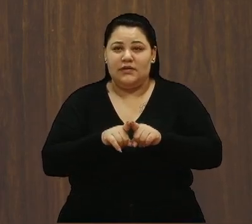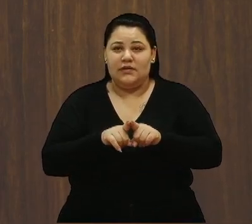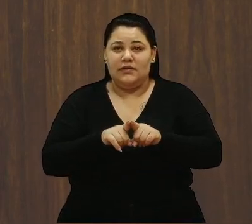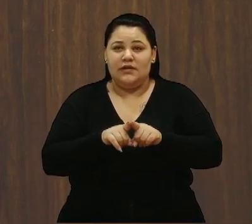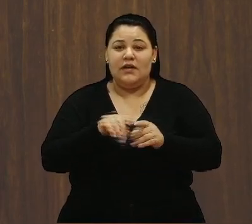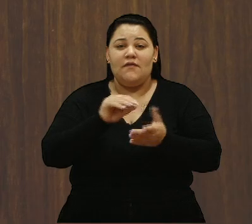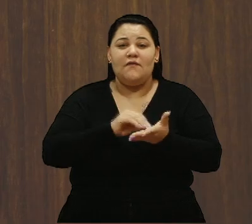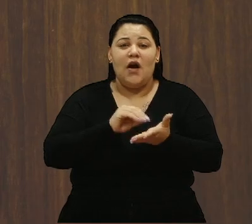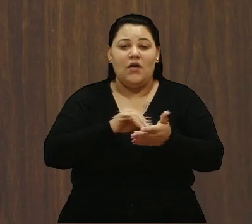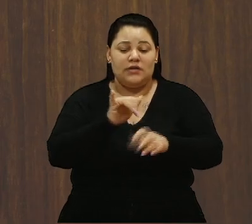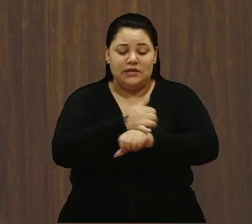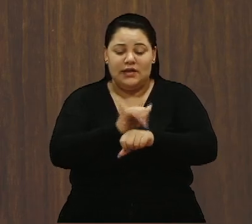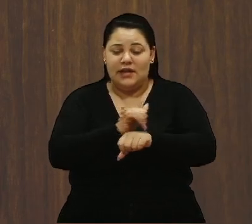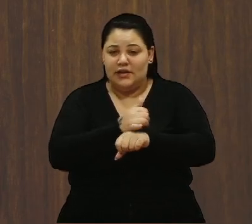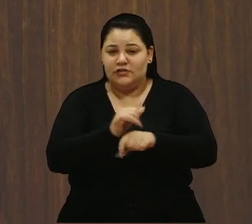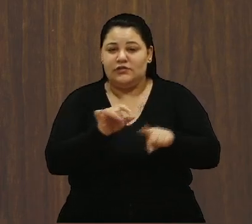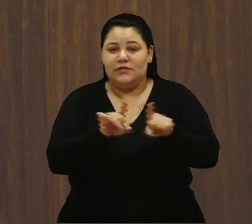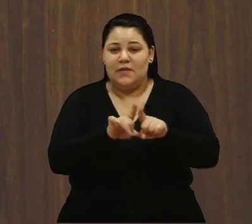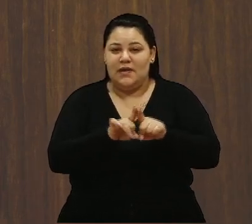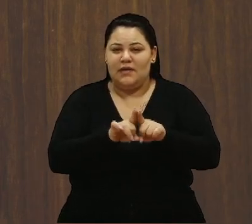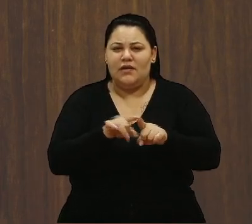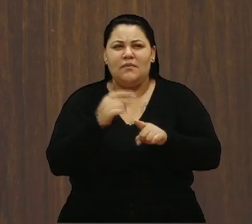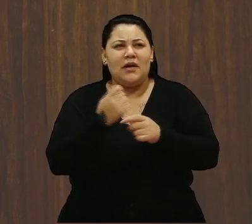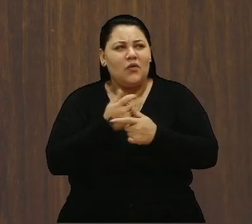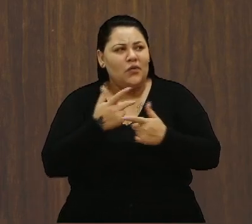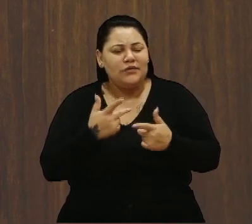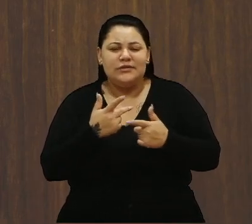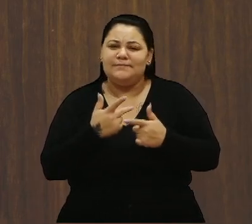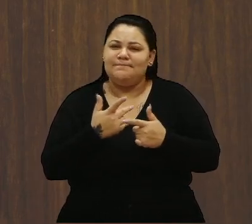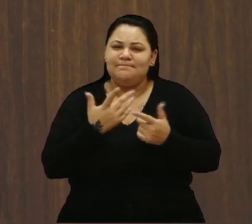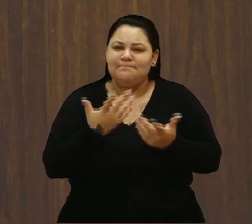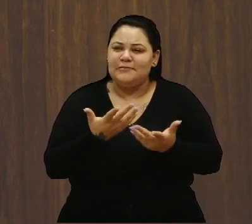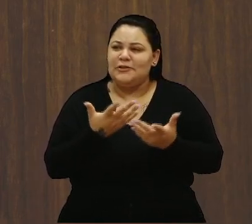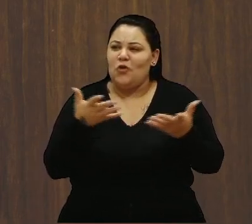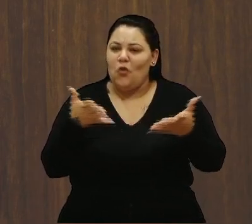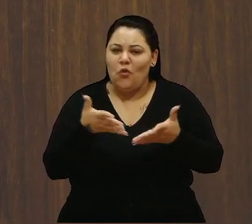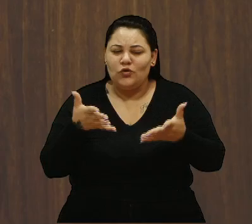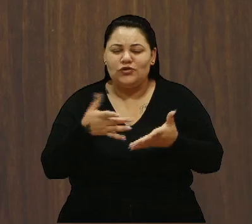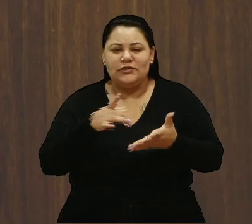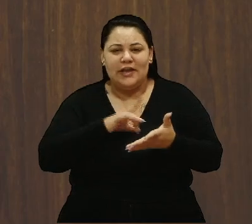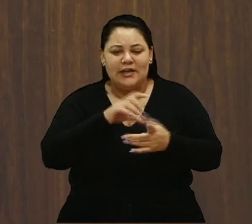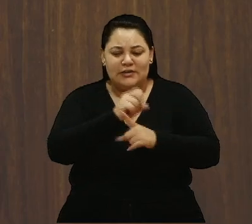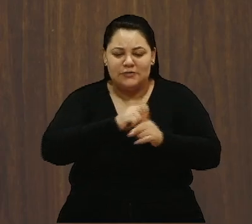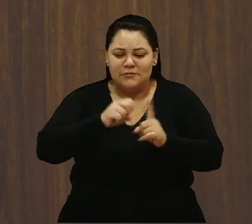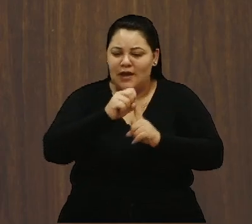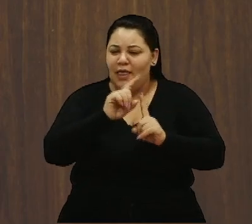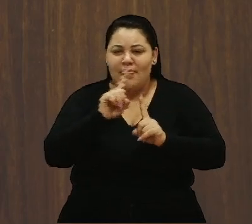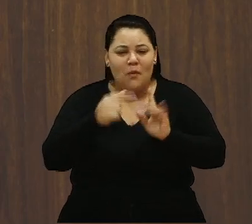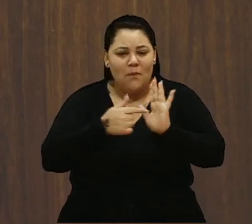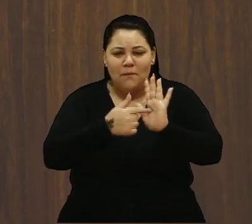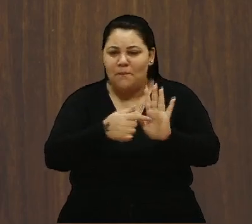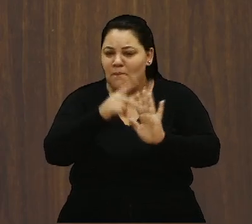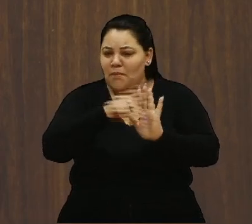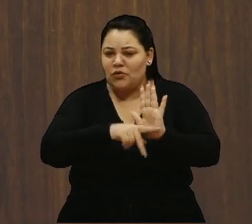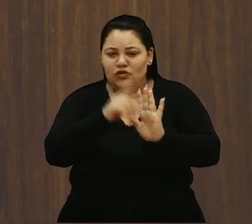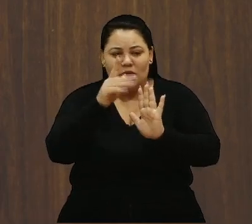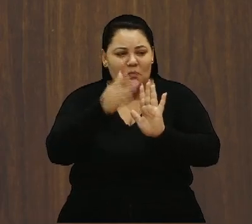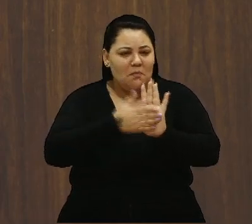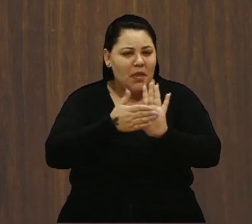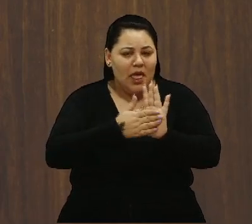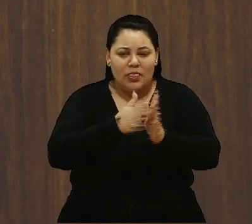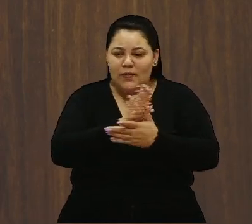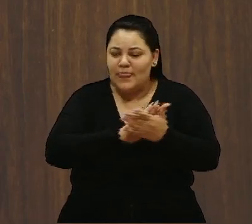de alternativa. Quer dizer, uma coisa tão premente na sociedade, nada se apresenta uma alternativa concreta, né?